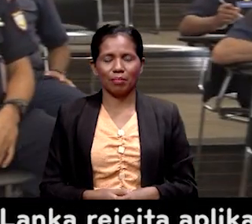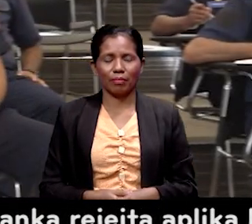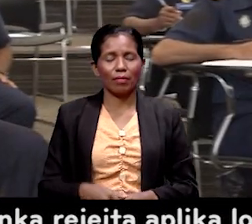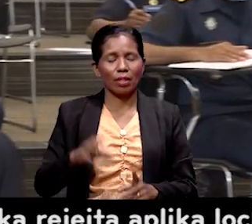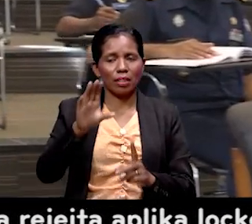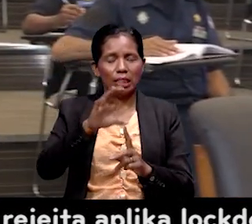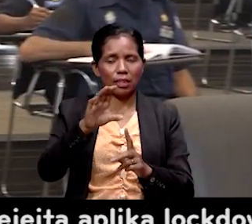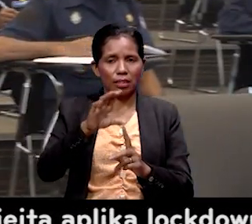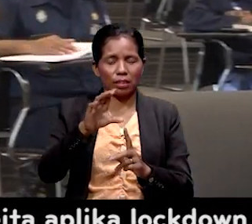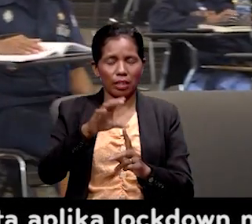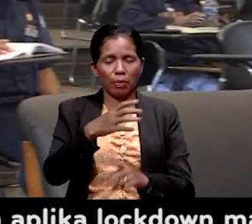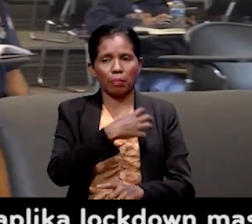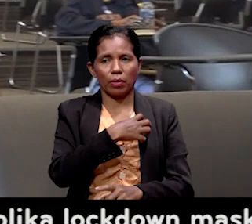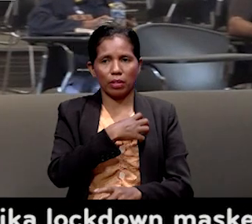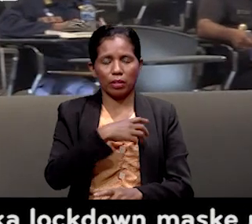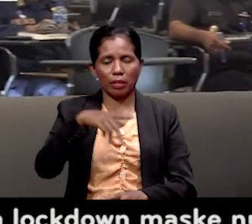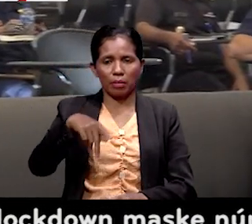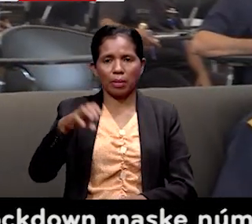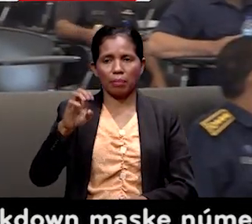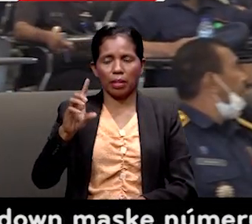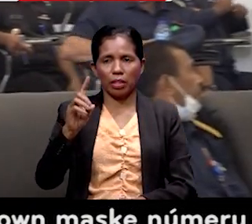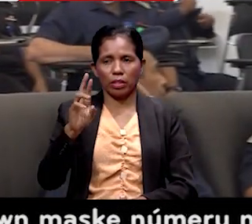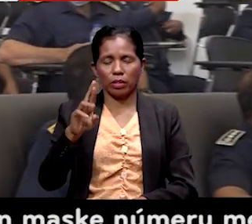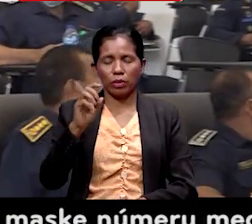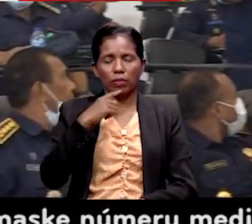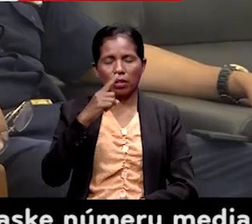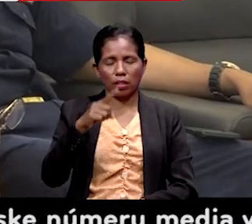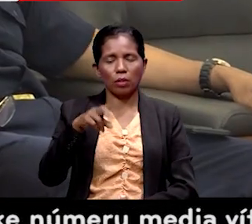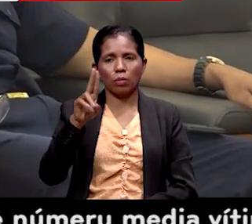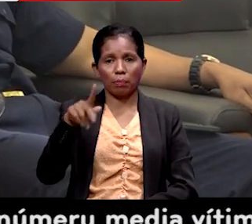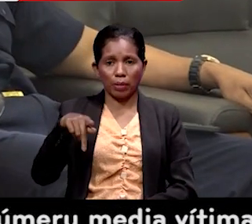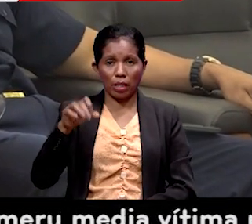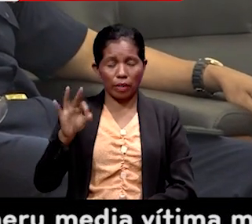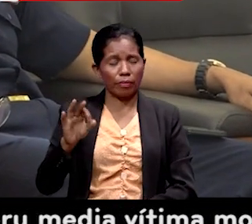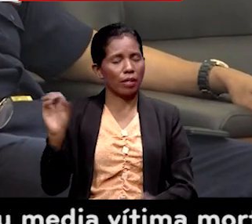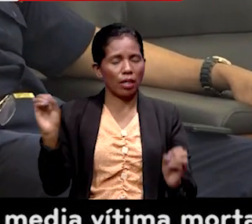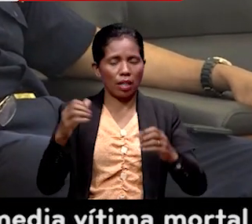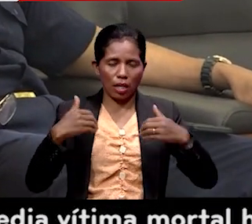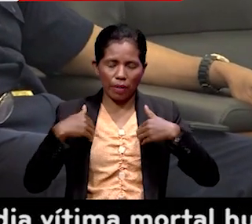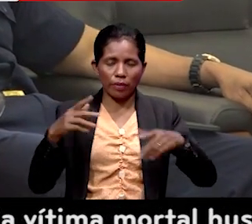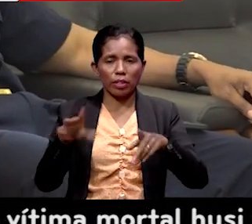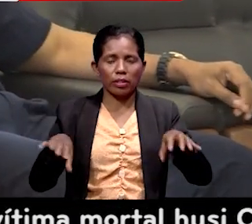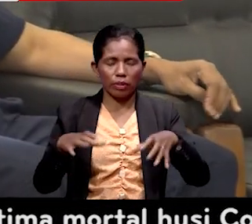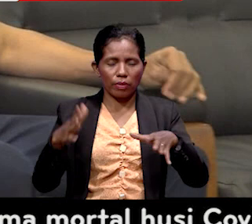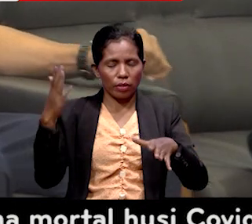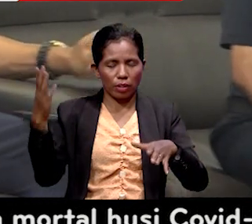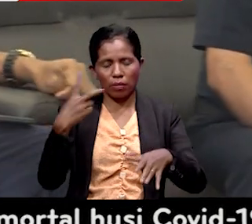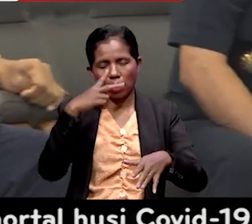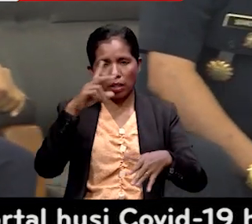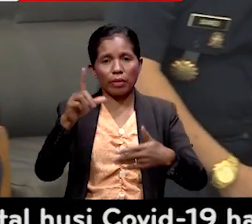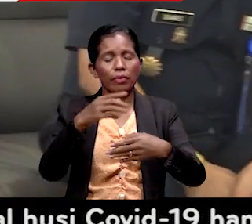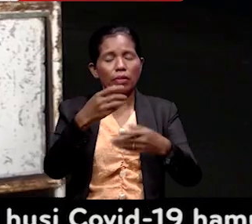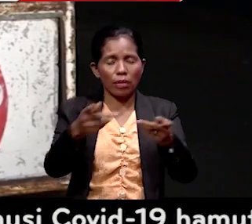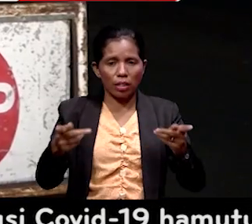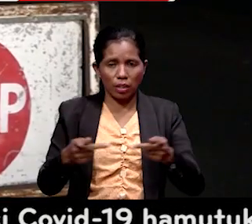Comandante Operacional Nacional PNTL Pedro Belo reconhece o PF menos recursos humanos ato controla a área fronteira na Beluan,